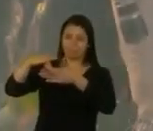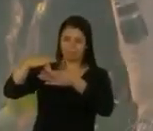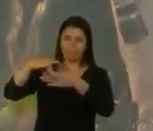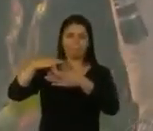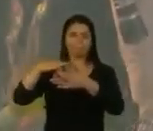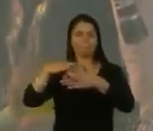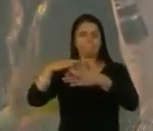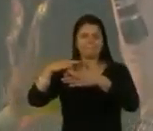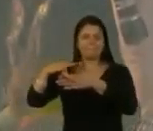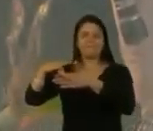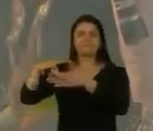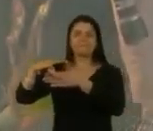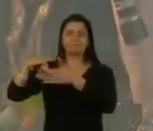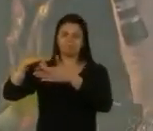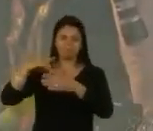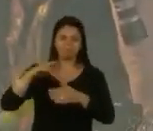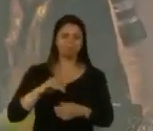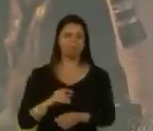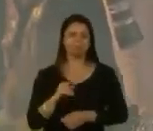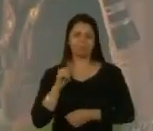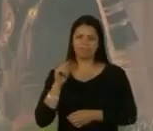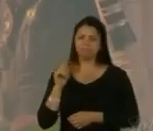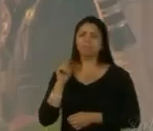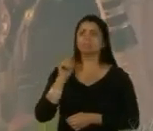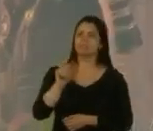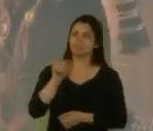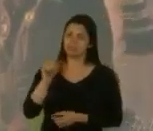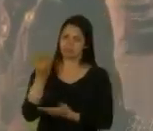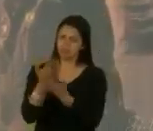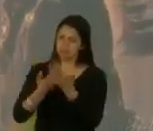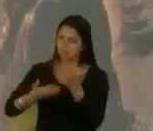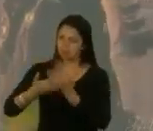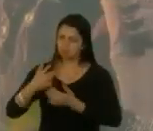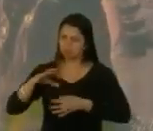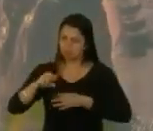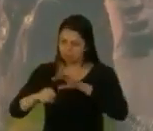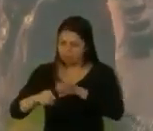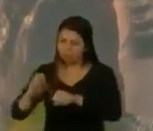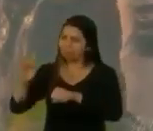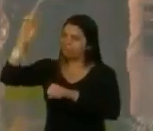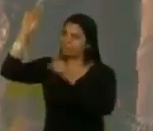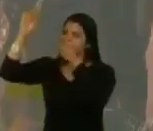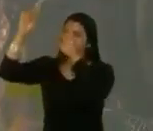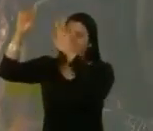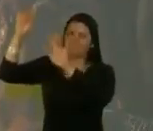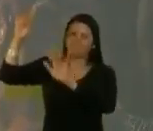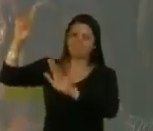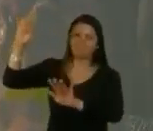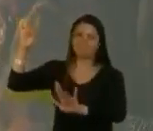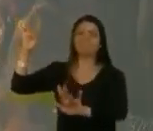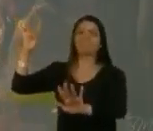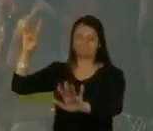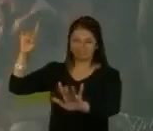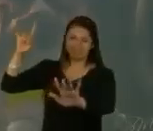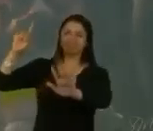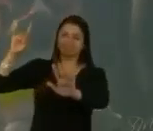levantar. Canta com a gente! E onde colocar a mão, eu vou abençoar. Profetize em nome